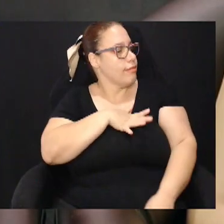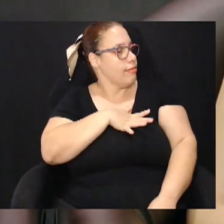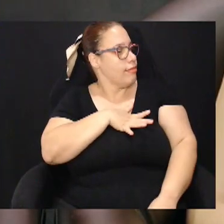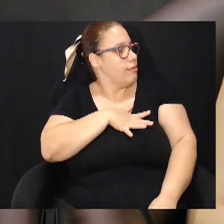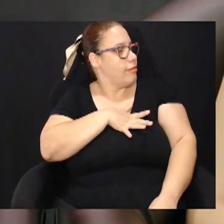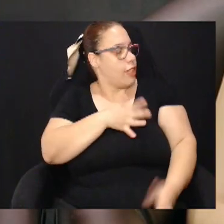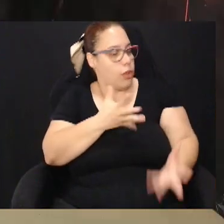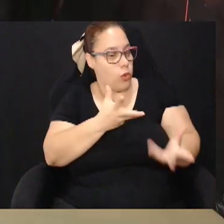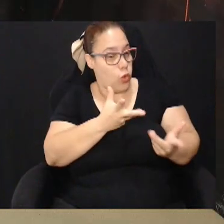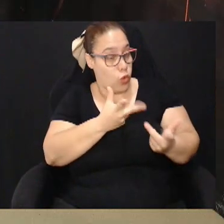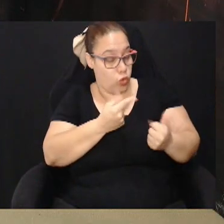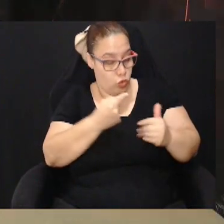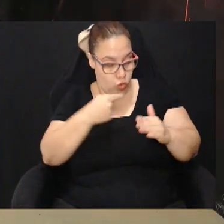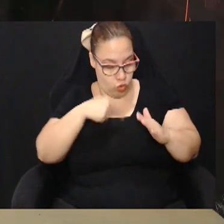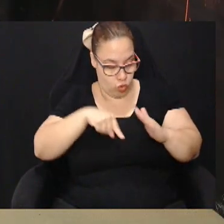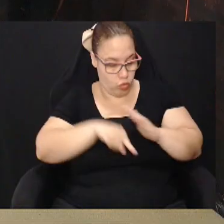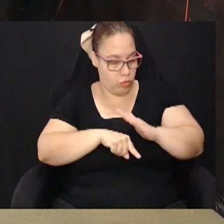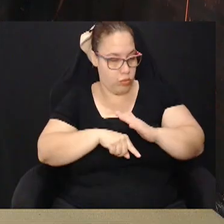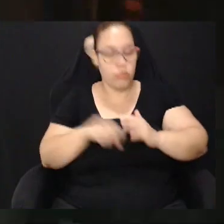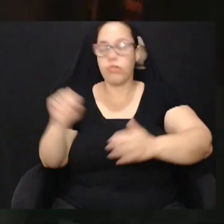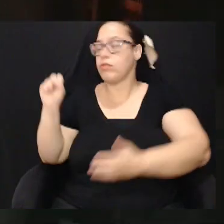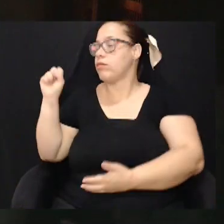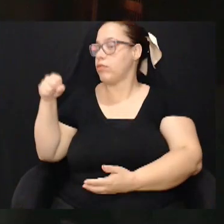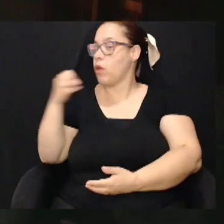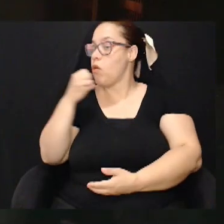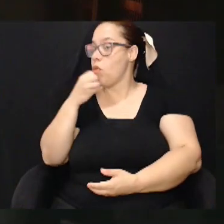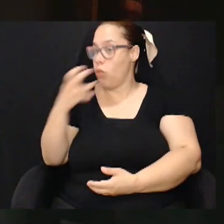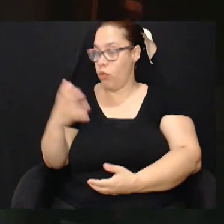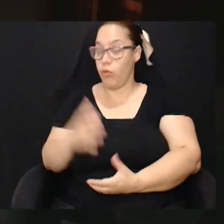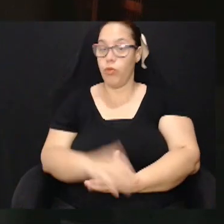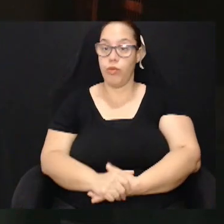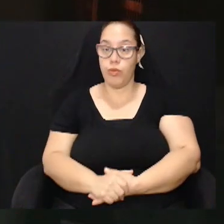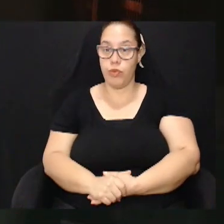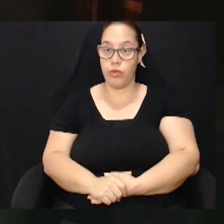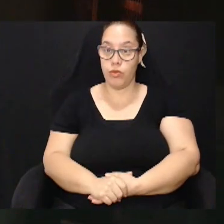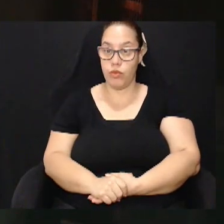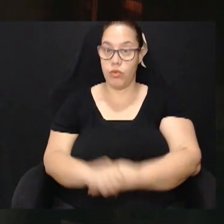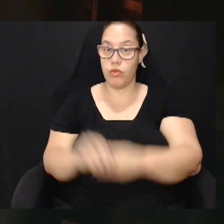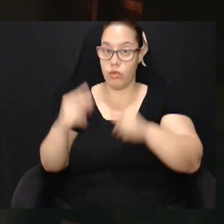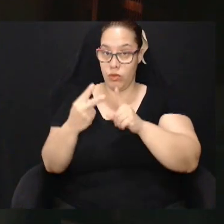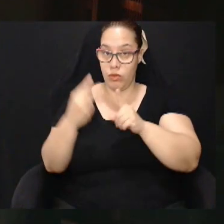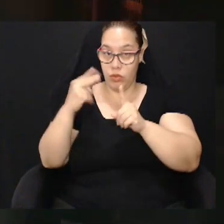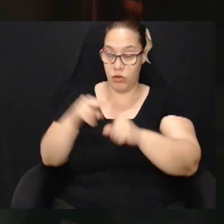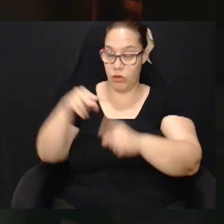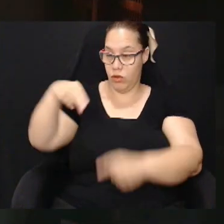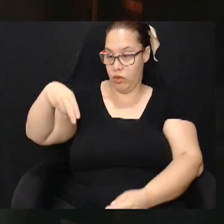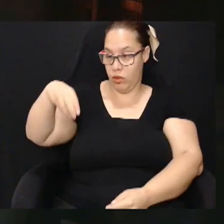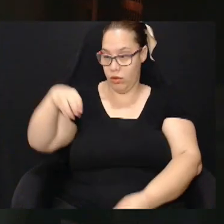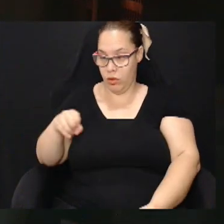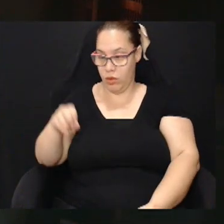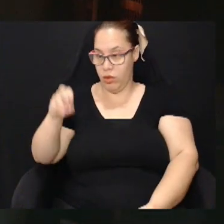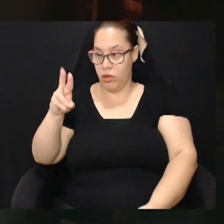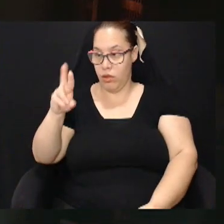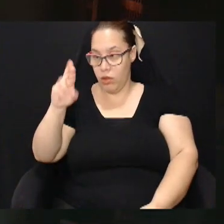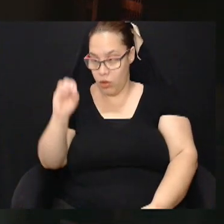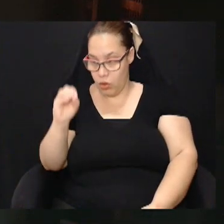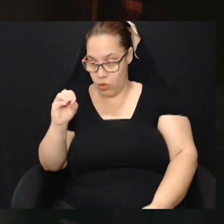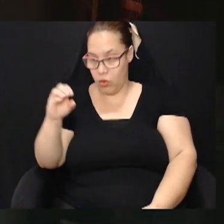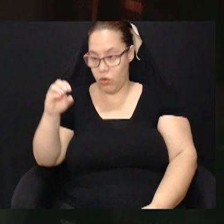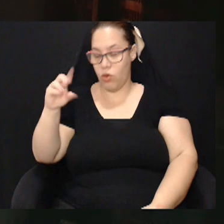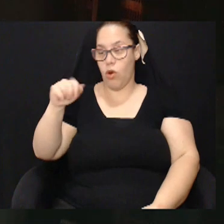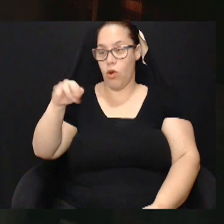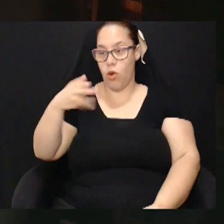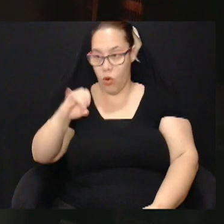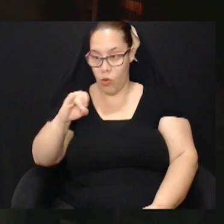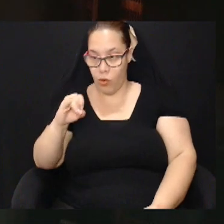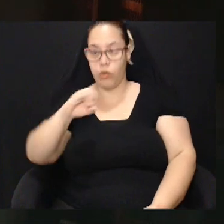interior. Exatamente, muito bem. Agora vamos para o ponto de vista neurológico, Jéssica. O que acontece